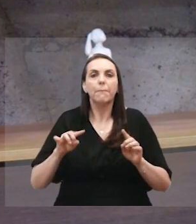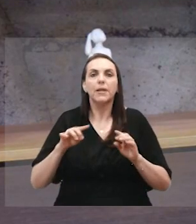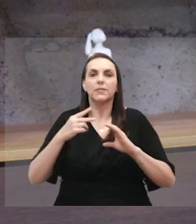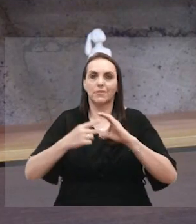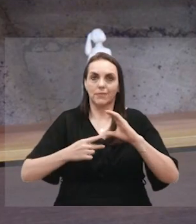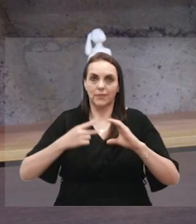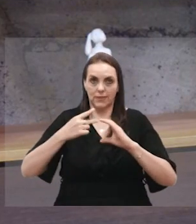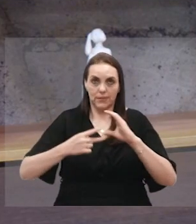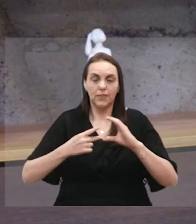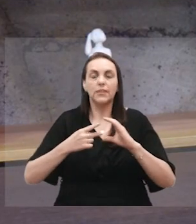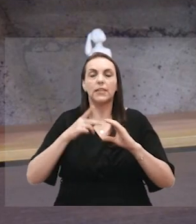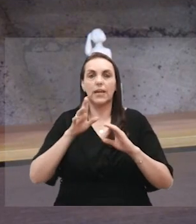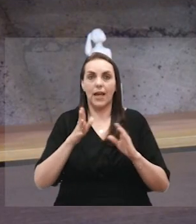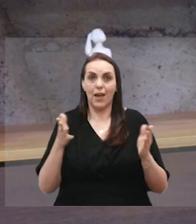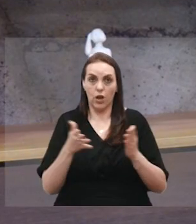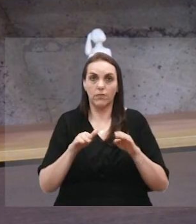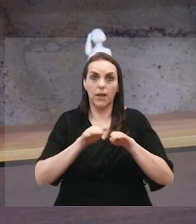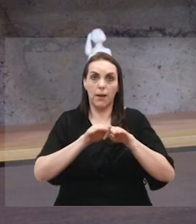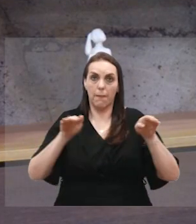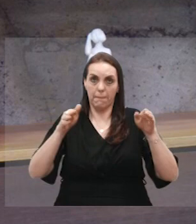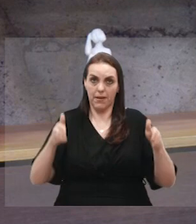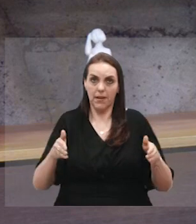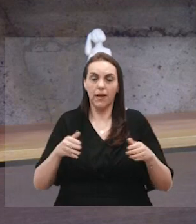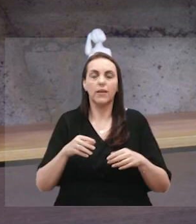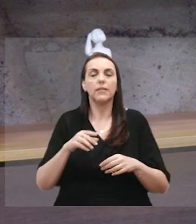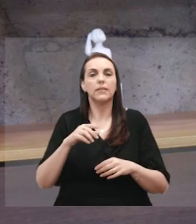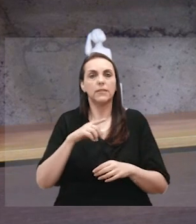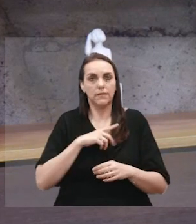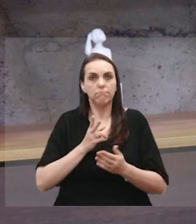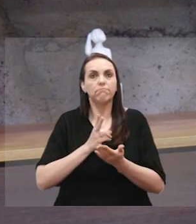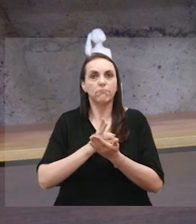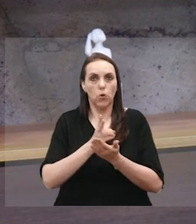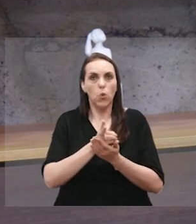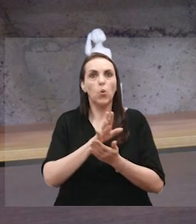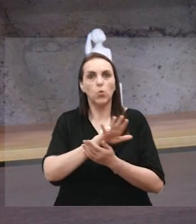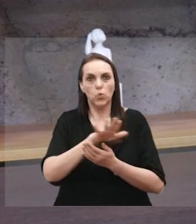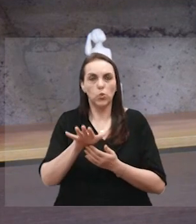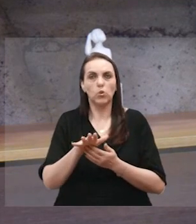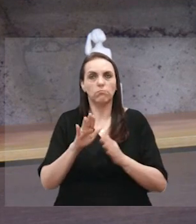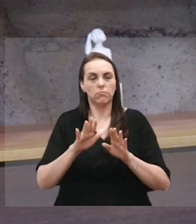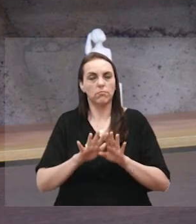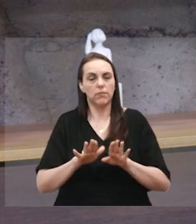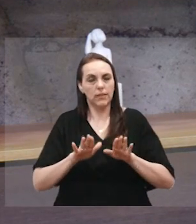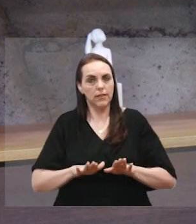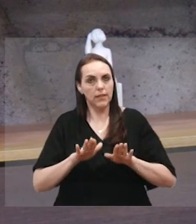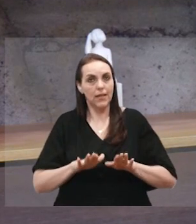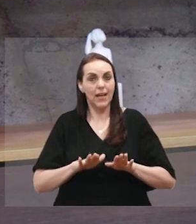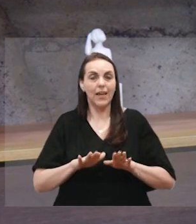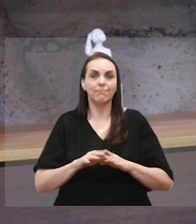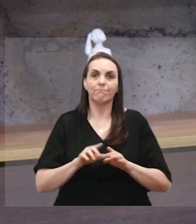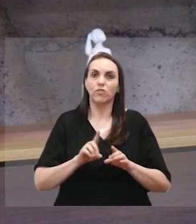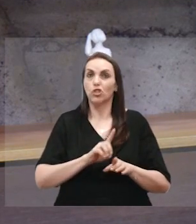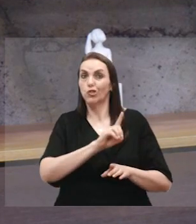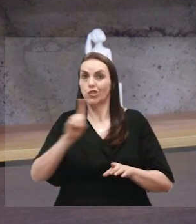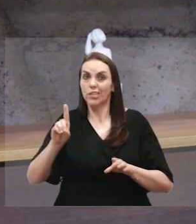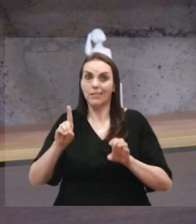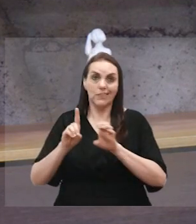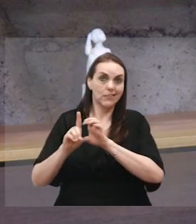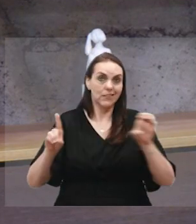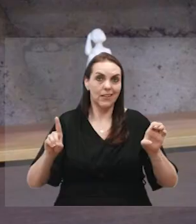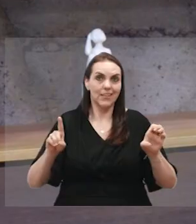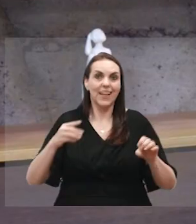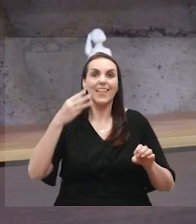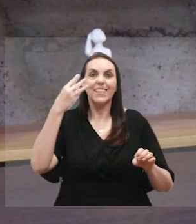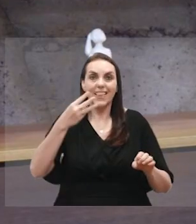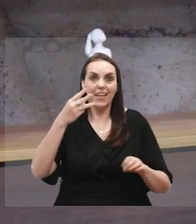Mas a Câmara, na sua configuração de bancadas, preservou entre as maiores frentes extremos. Nós temos